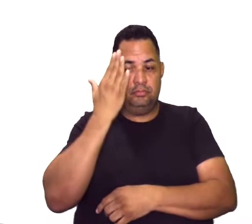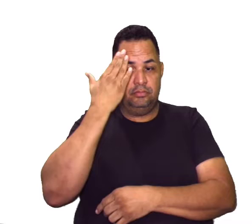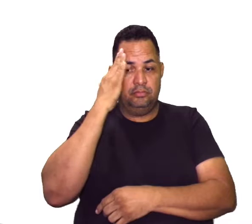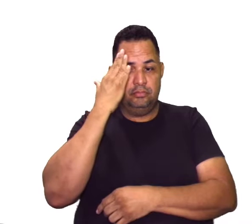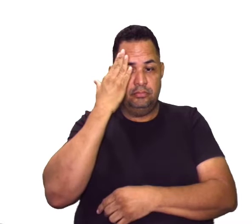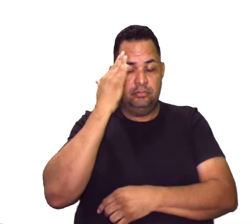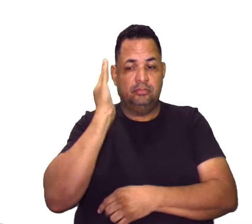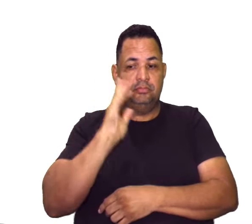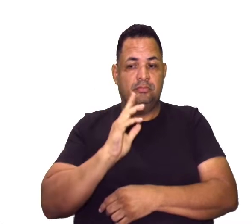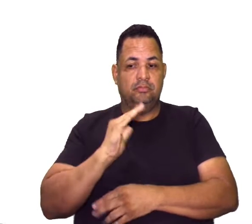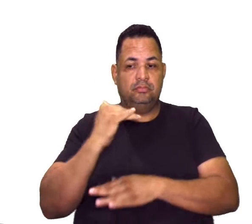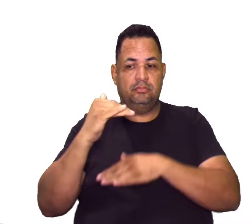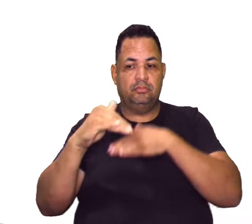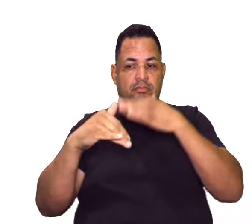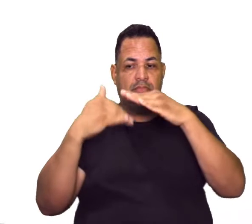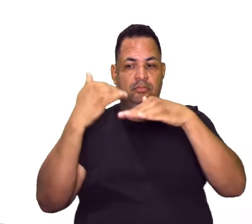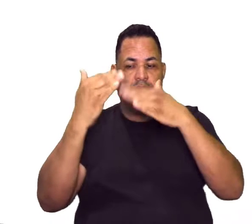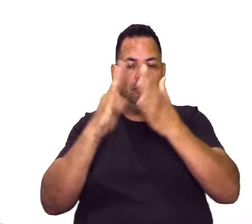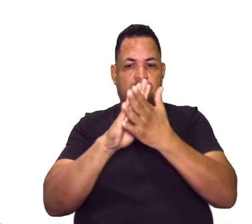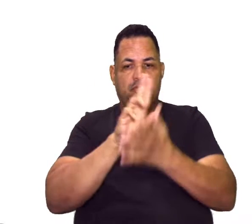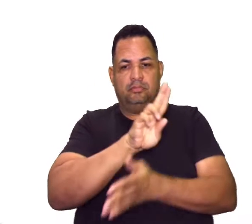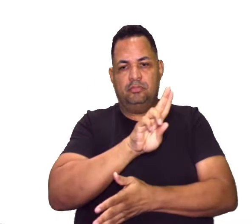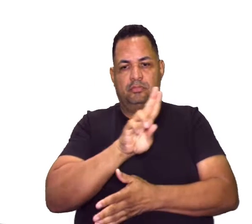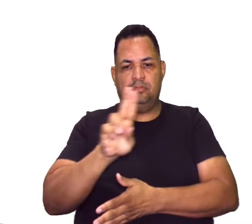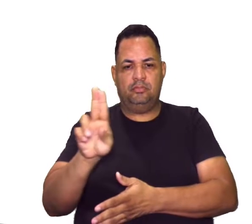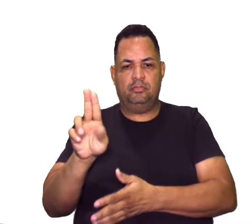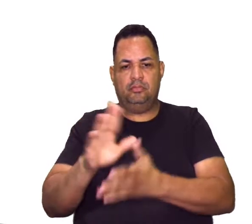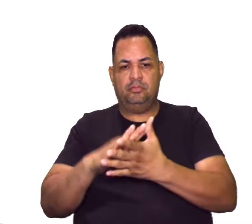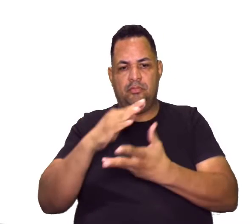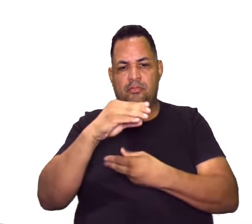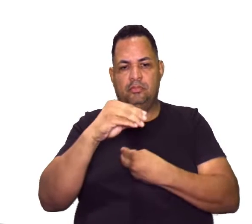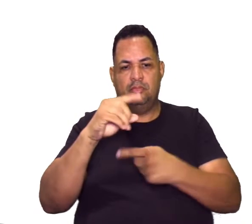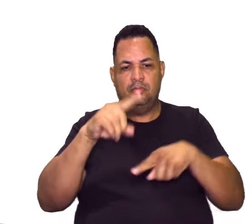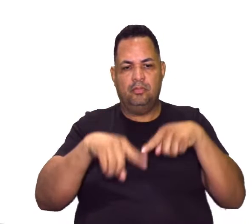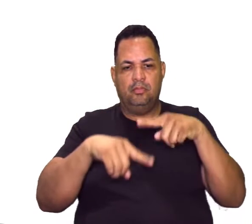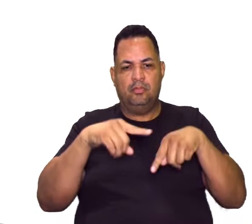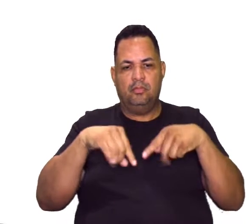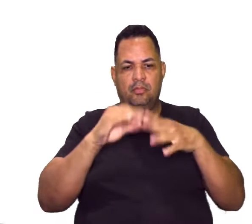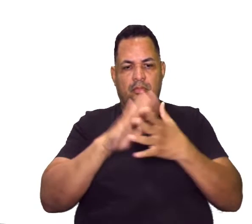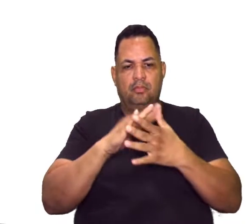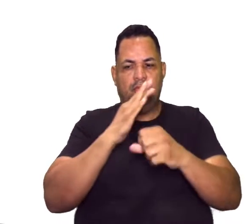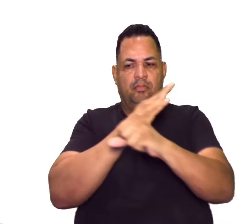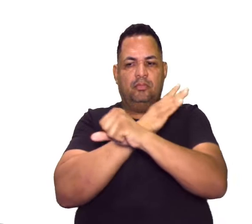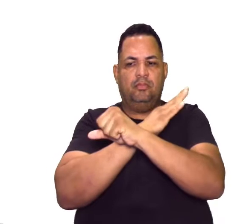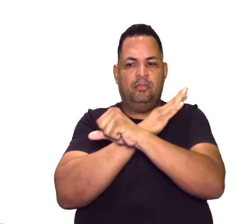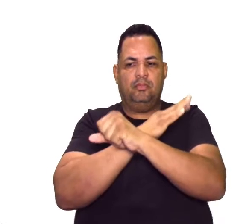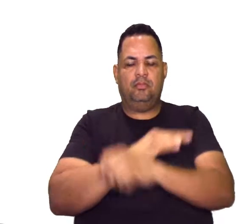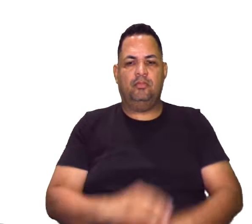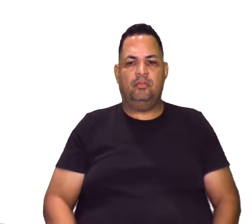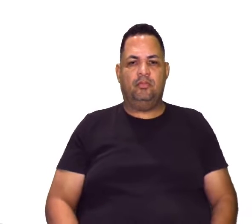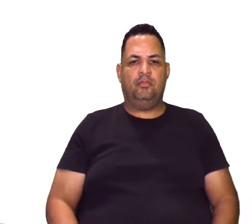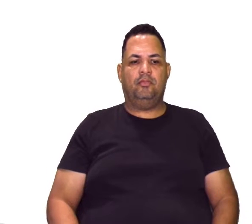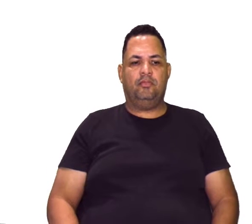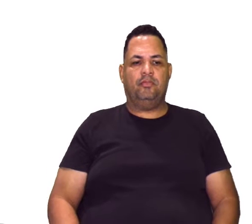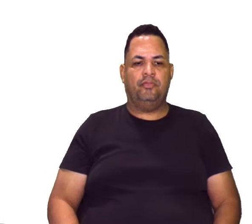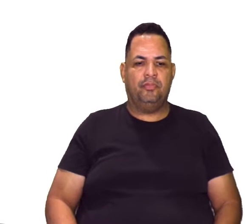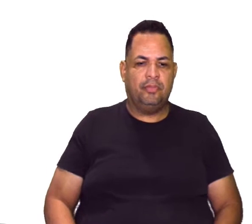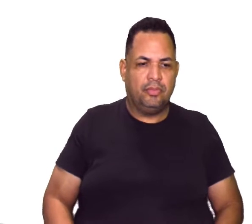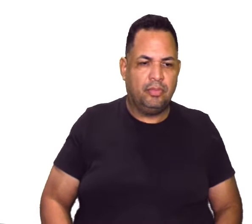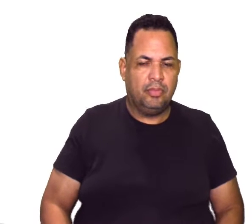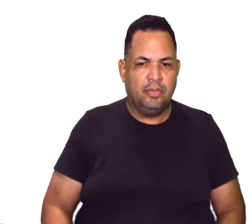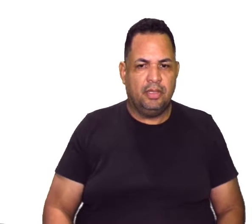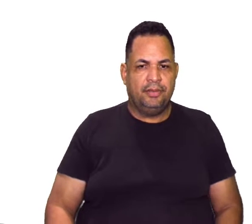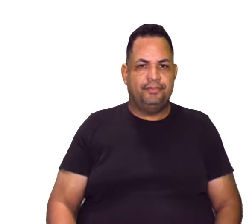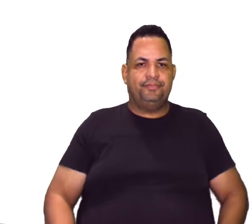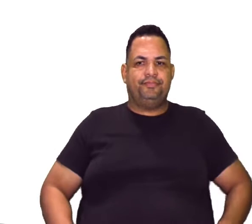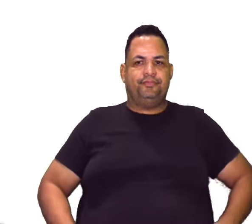entender cada vez mais como dar nome aos compostos ácidos, tá joia? Nos oxiácidos, nós não